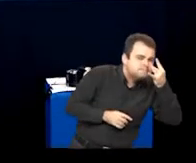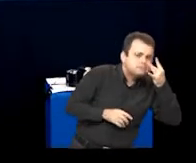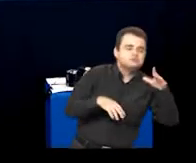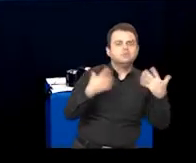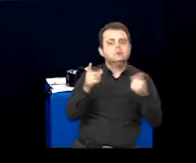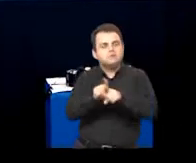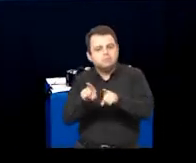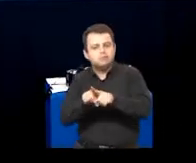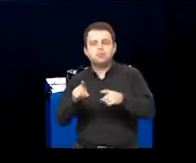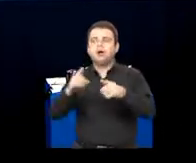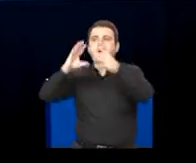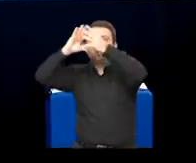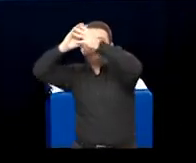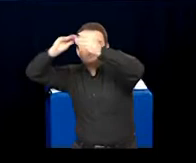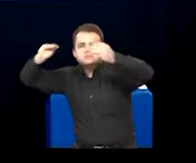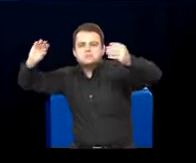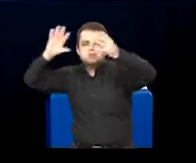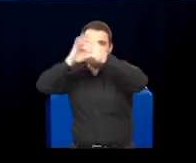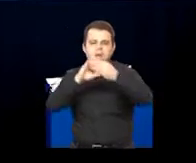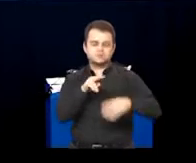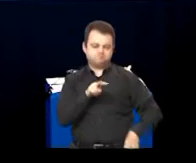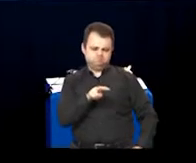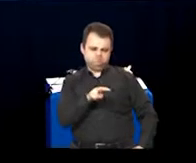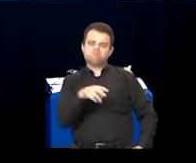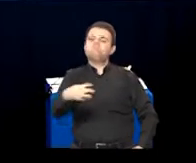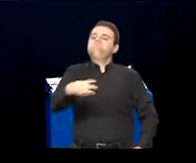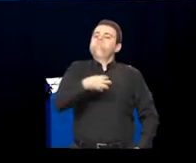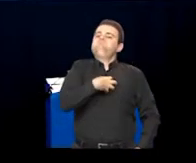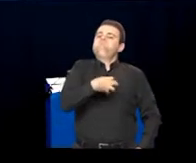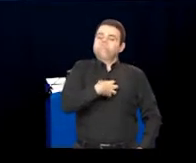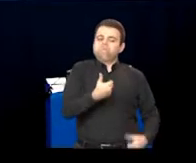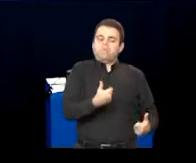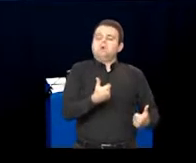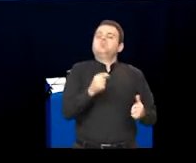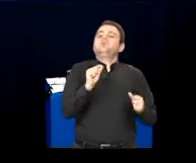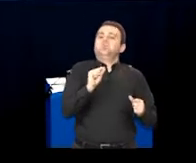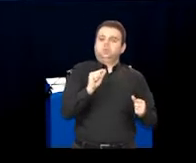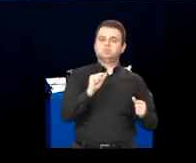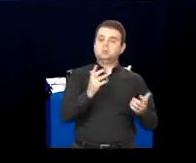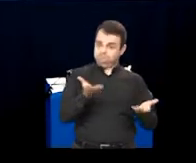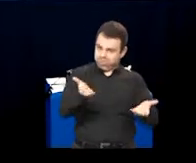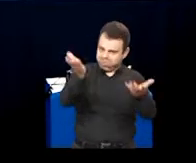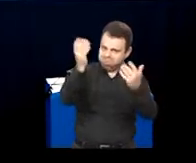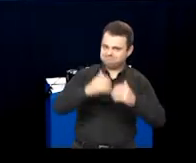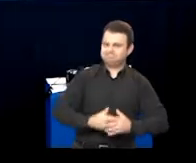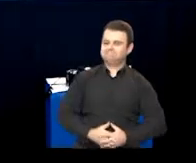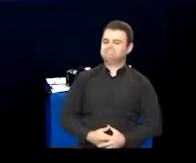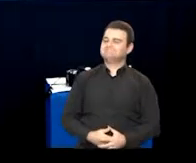e entenda e perceba aquela que melhor vai te trazer um resultado. Bom,